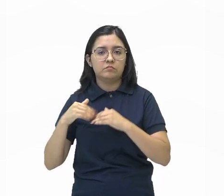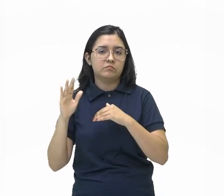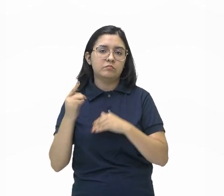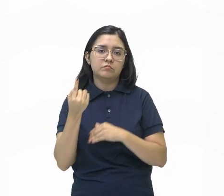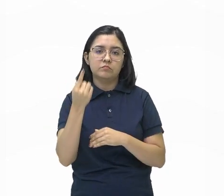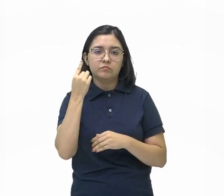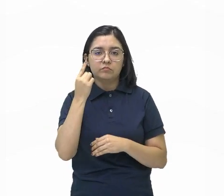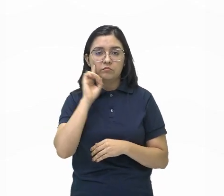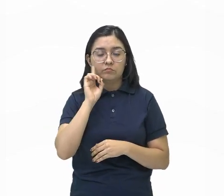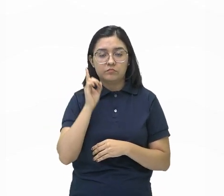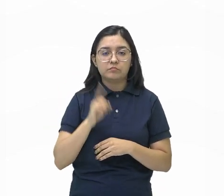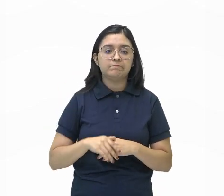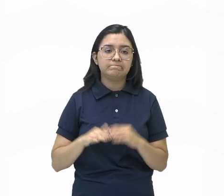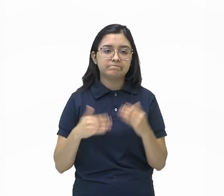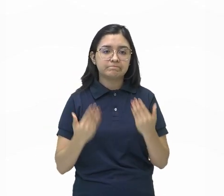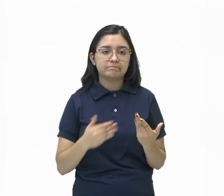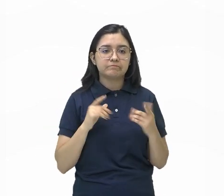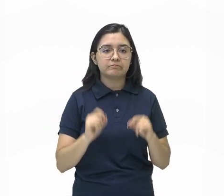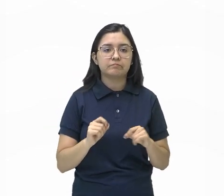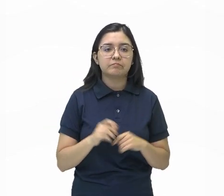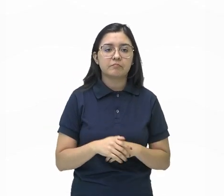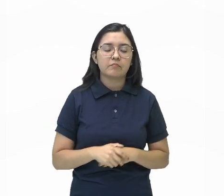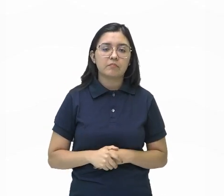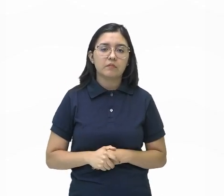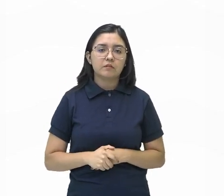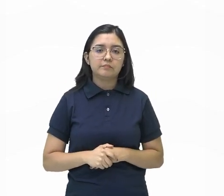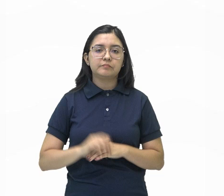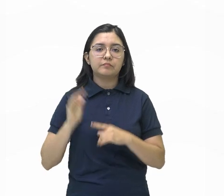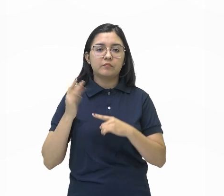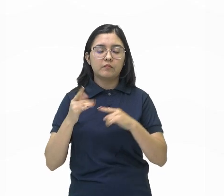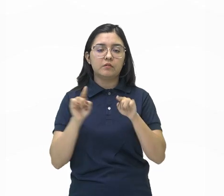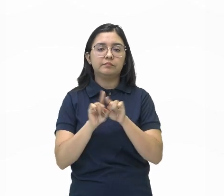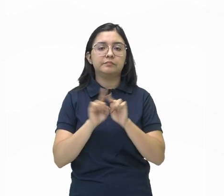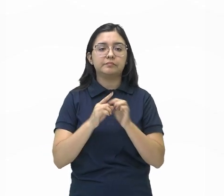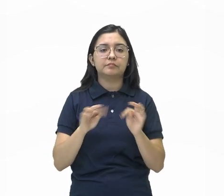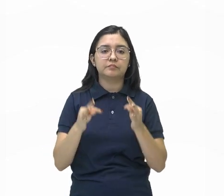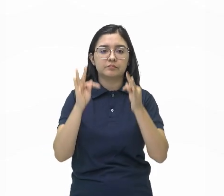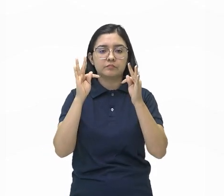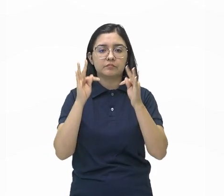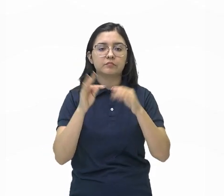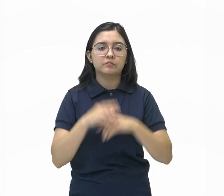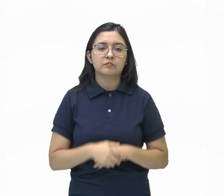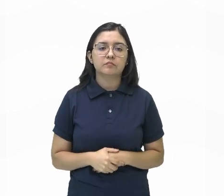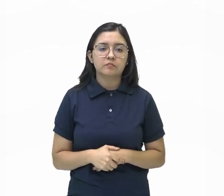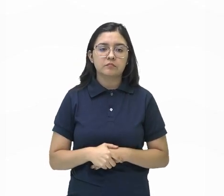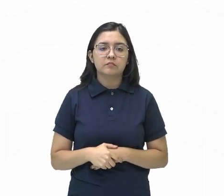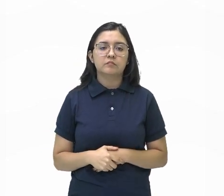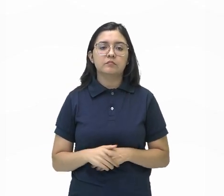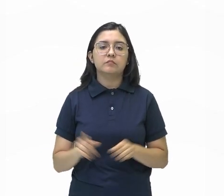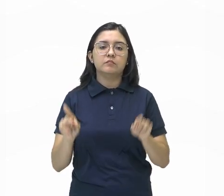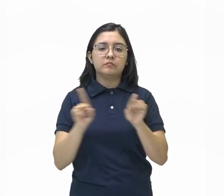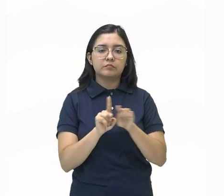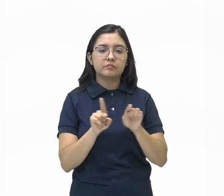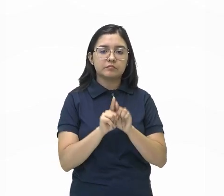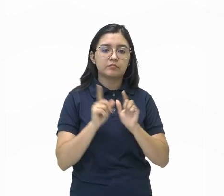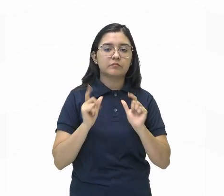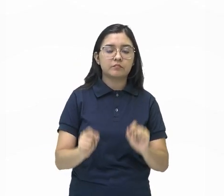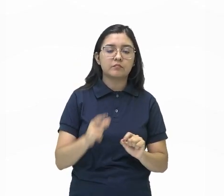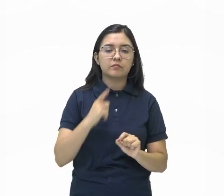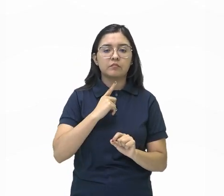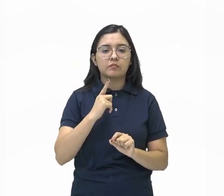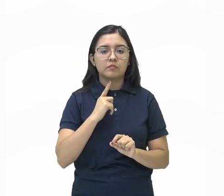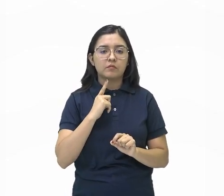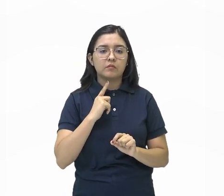dia. Então, as máquinas estão aí. A tecnologia também substitui a manufatura, né, como